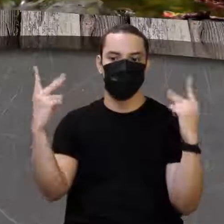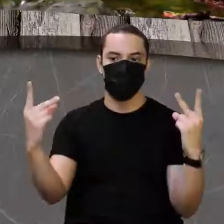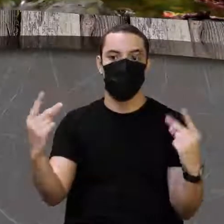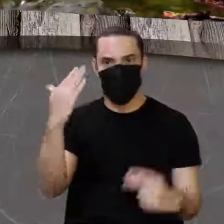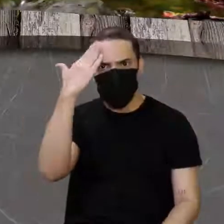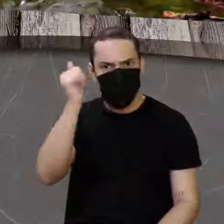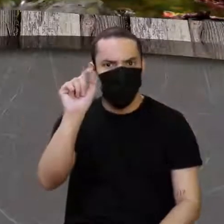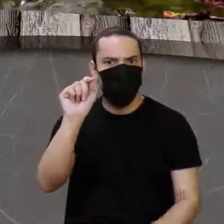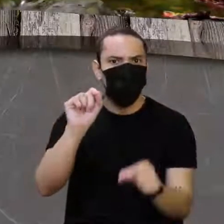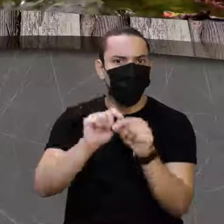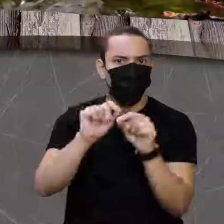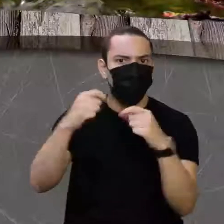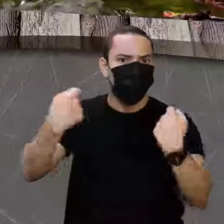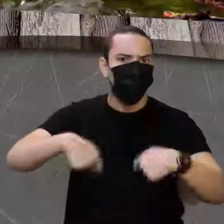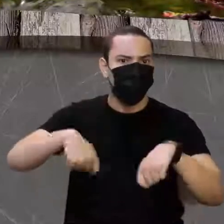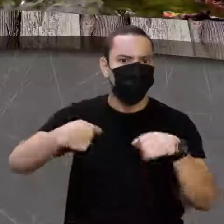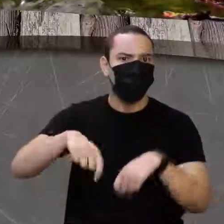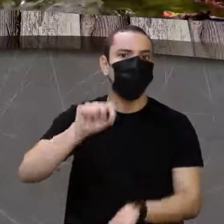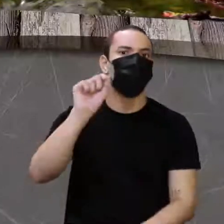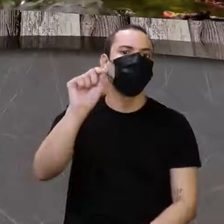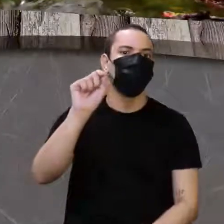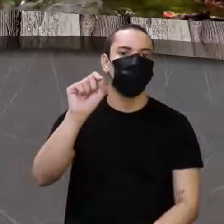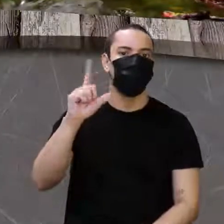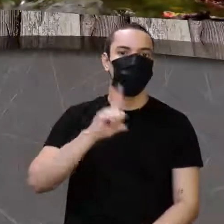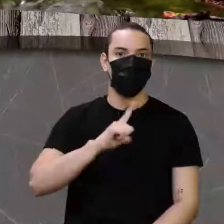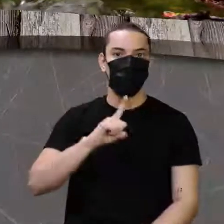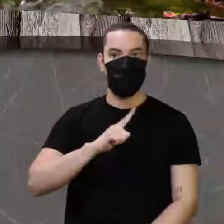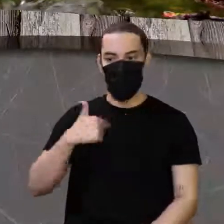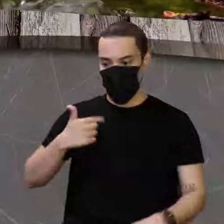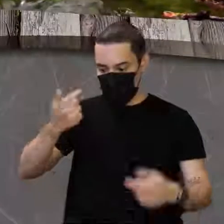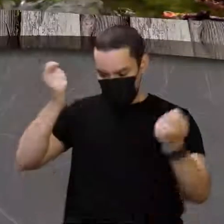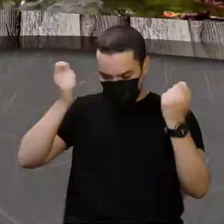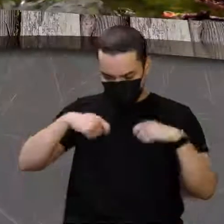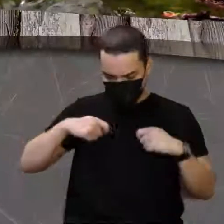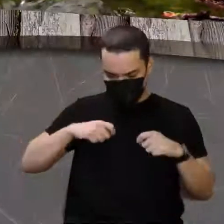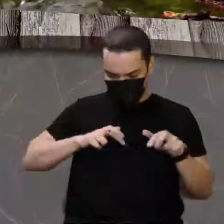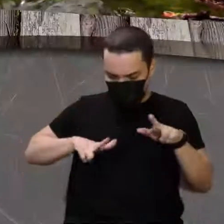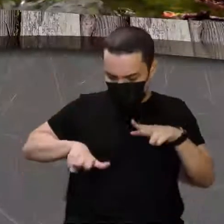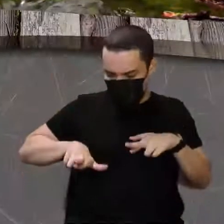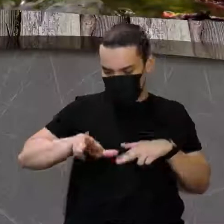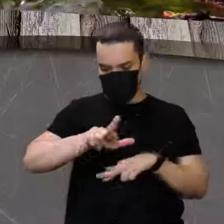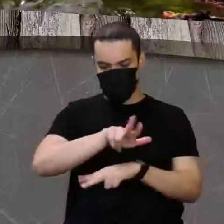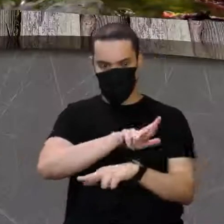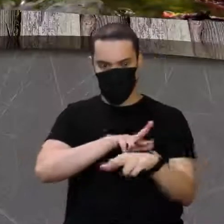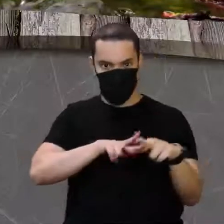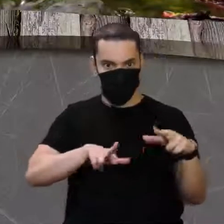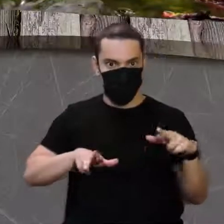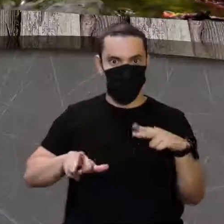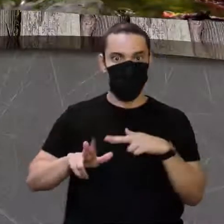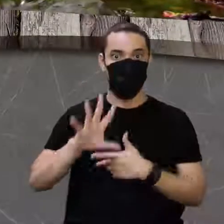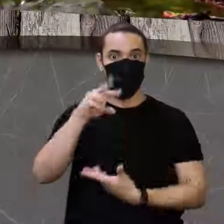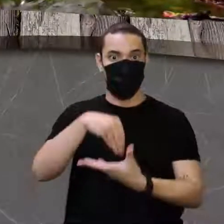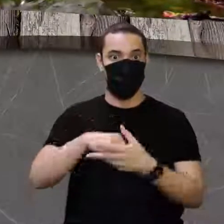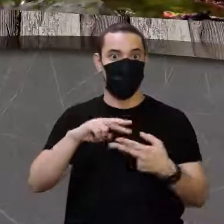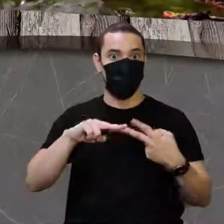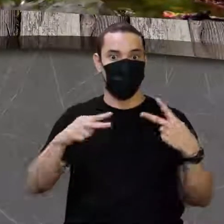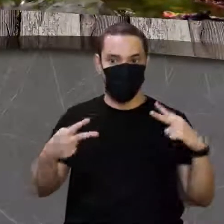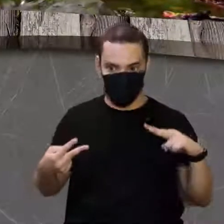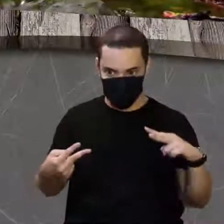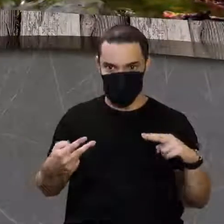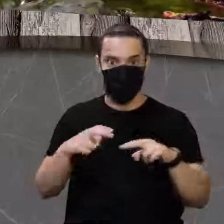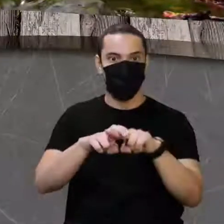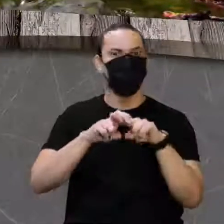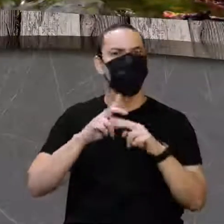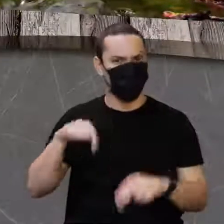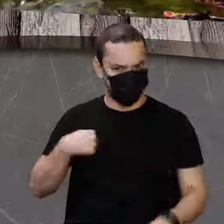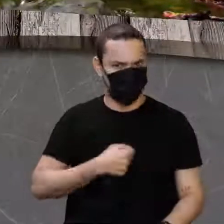precisa acontecer? Eles precisam ter uma boa variabilidade genética. Aí a gente tem, né? A gente